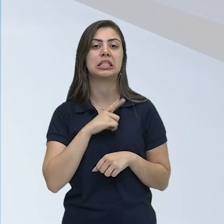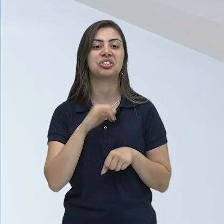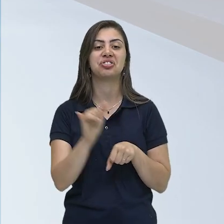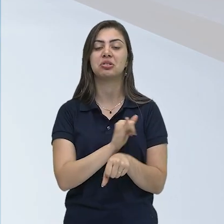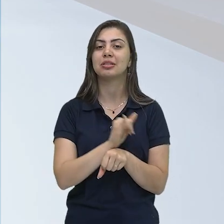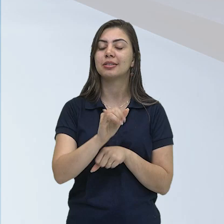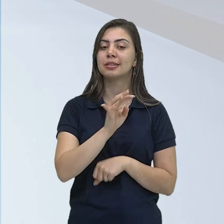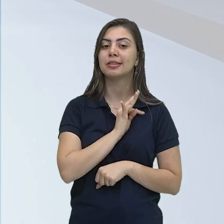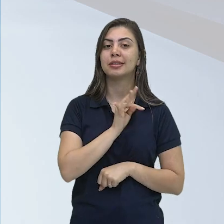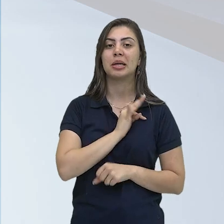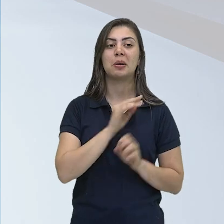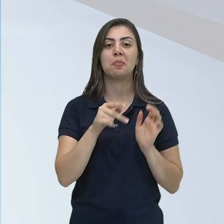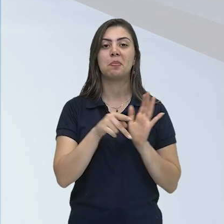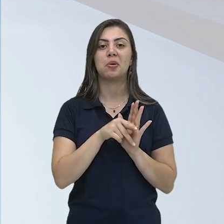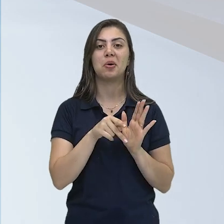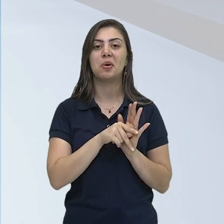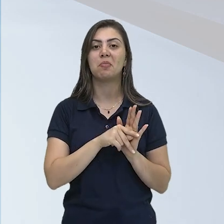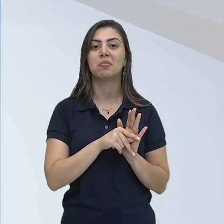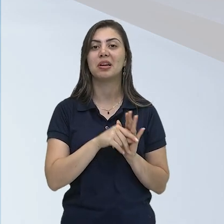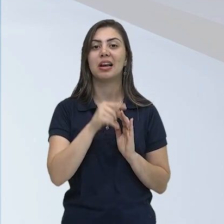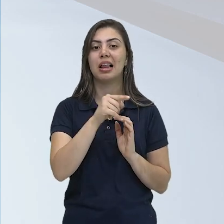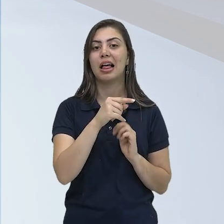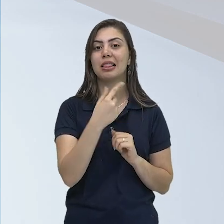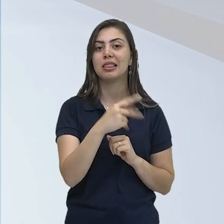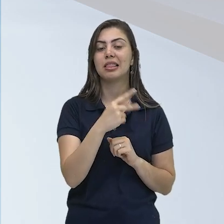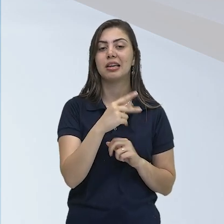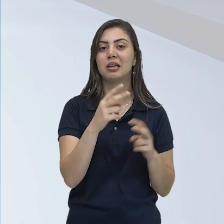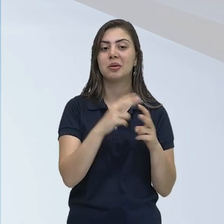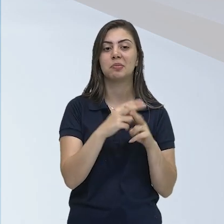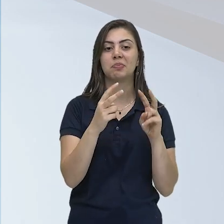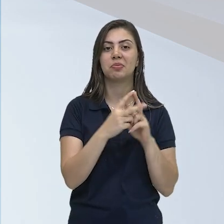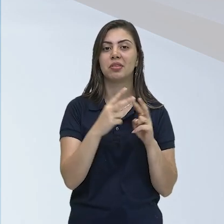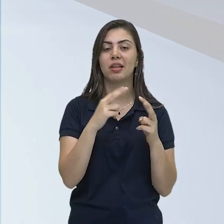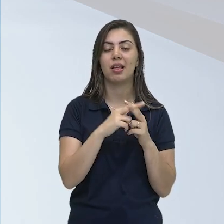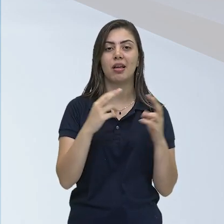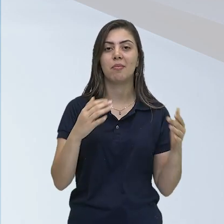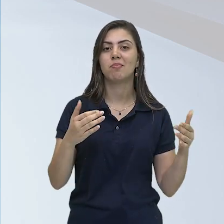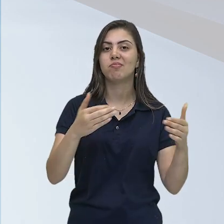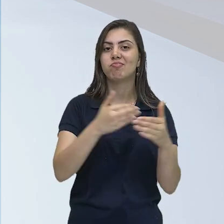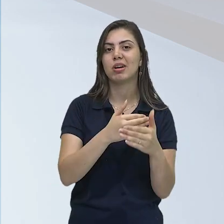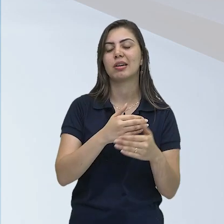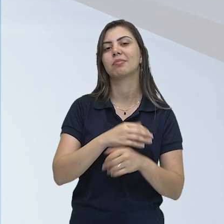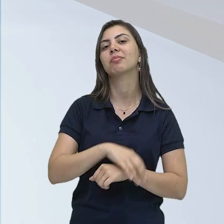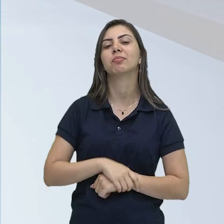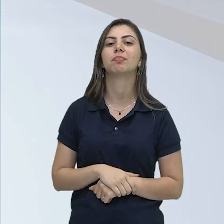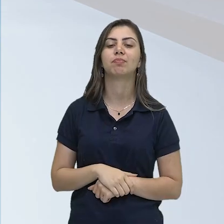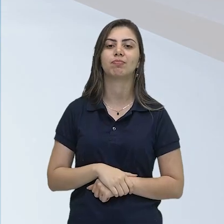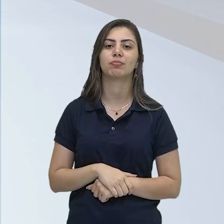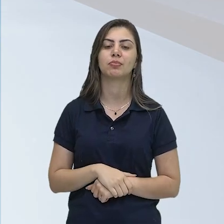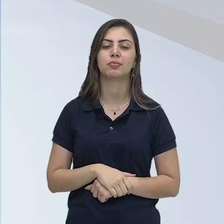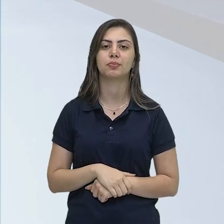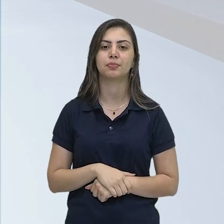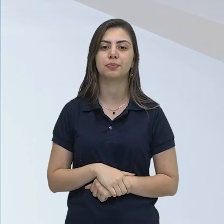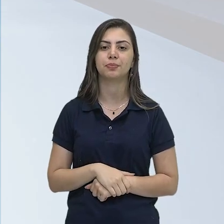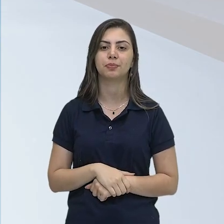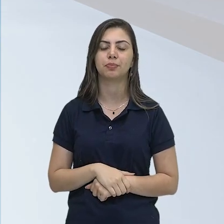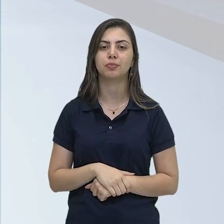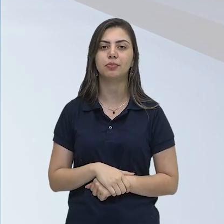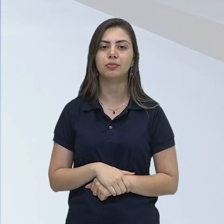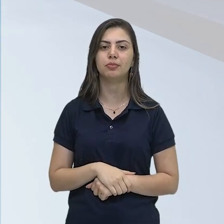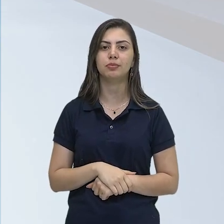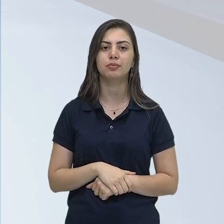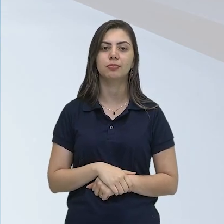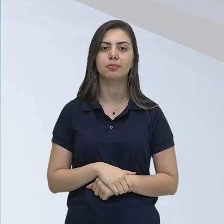técnica, principalmente do tarracá, que é uma luta de agarrar, de atracar, tá bom? Falando um pouquinho mais sobre